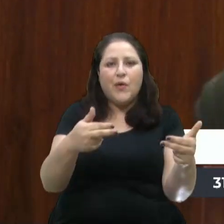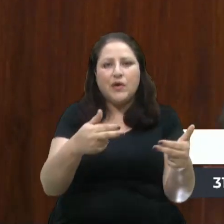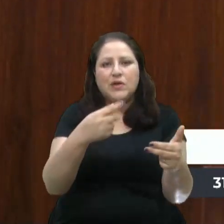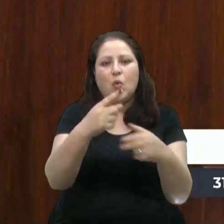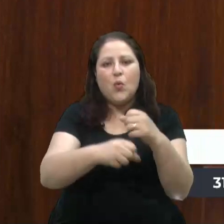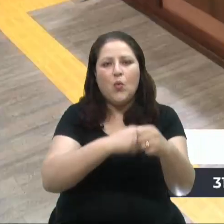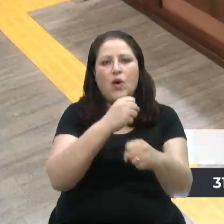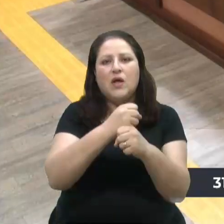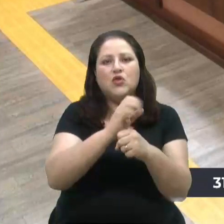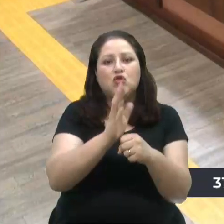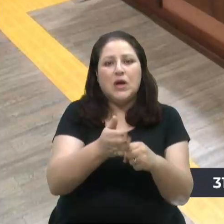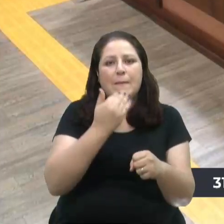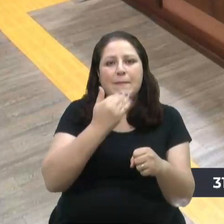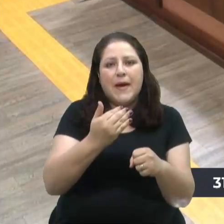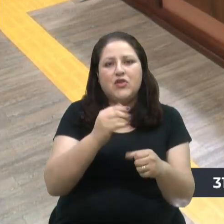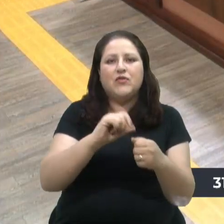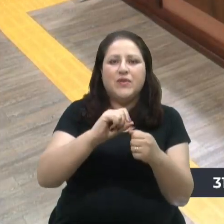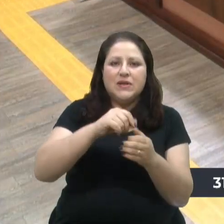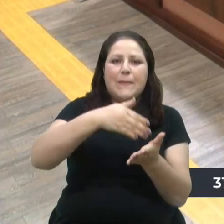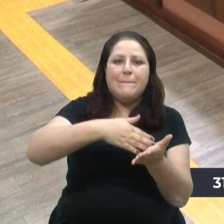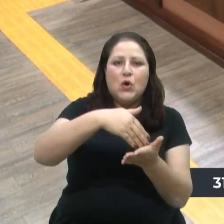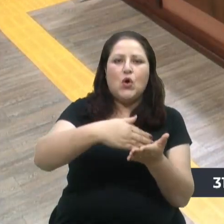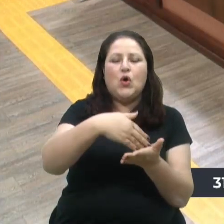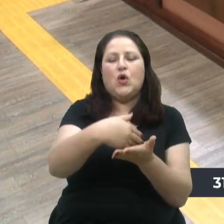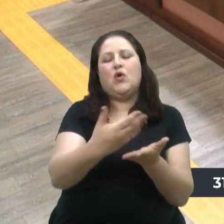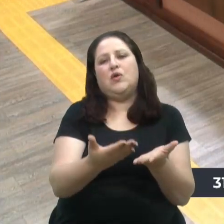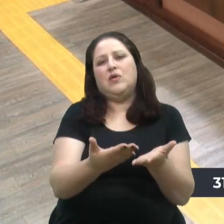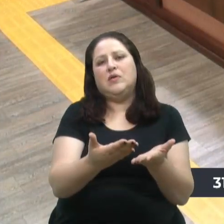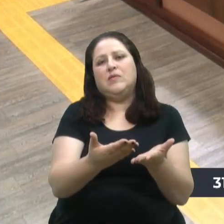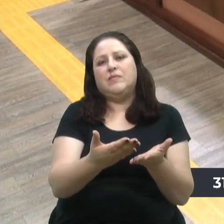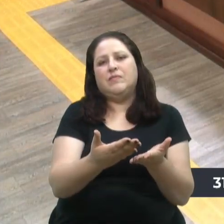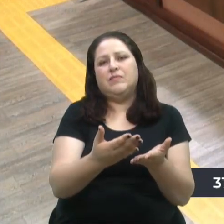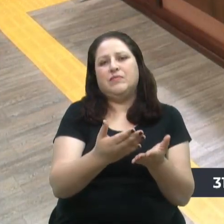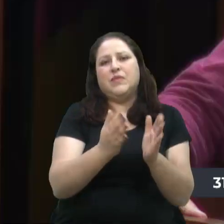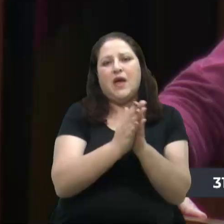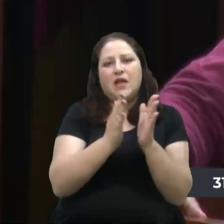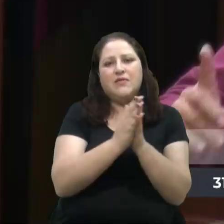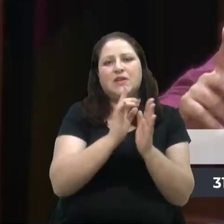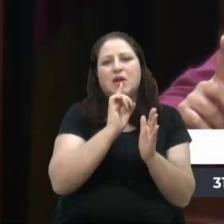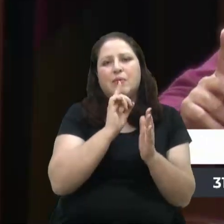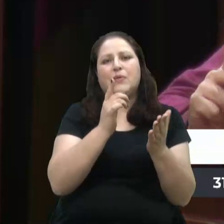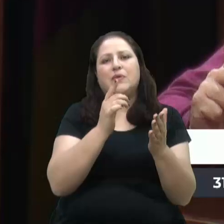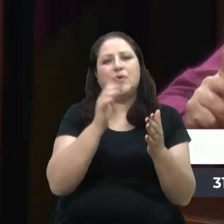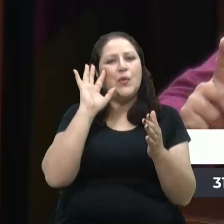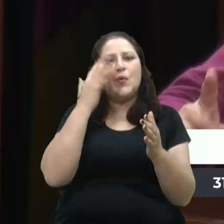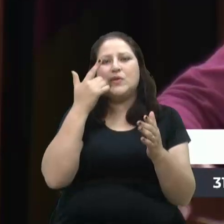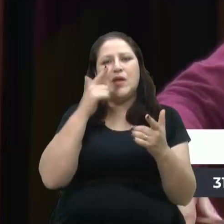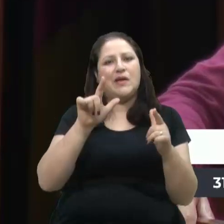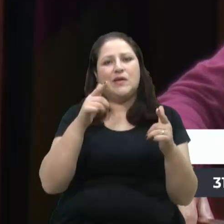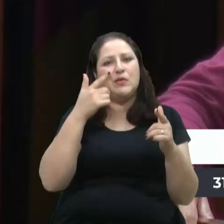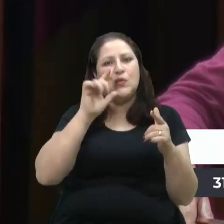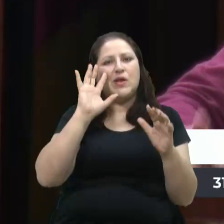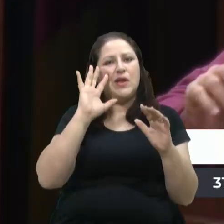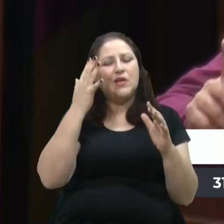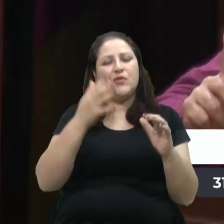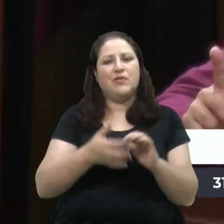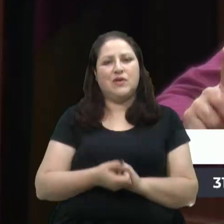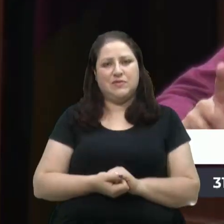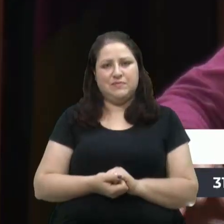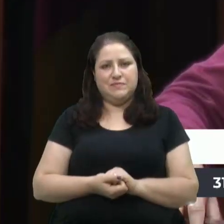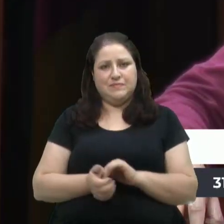solução Obrigado vereadora Rose para concluir Vereador Bressan em Brasília eu e o vereador Rafael